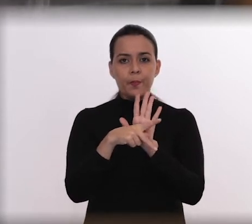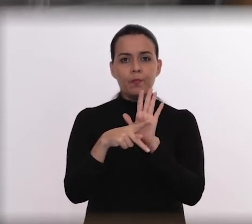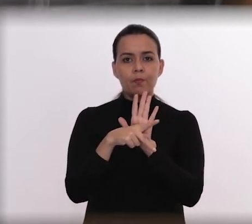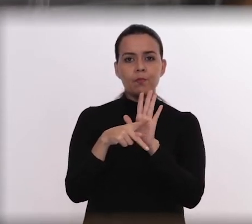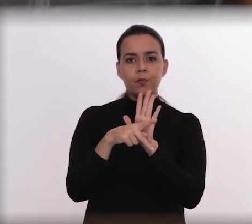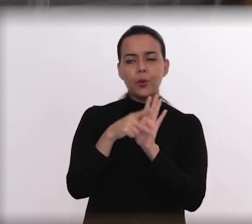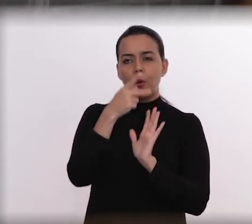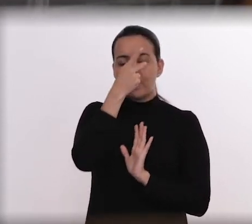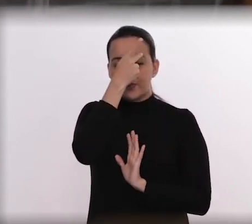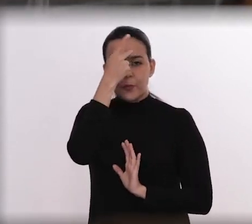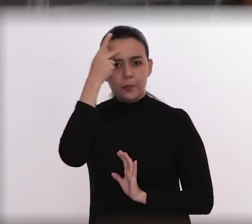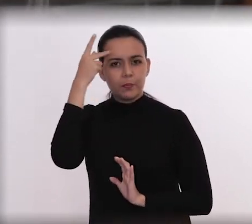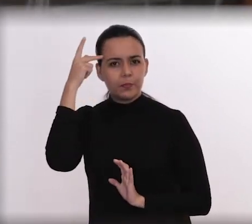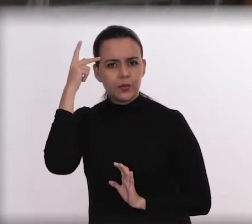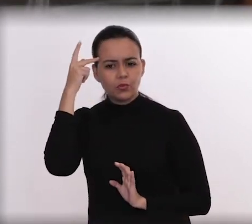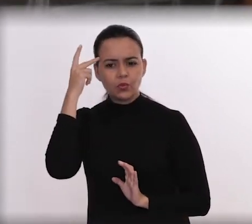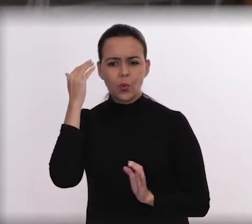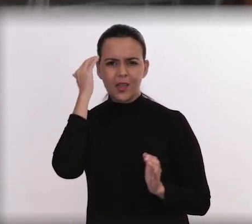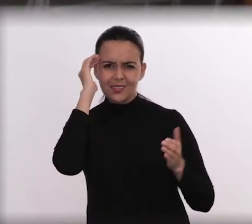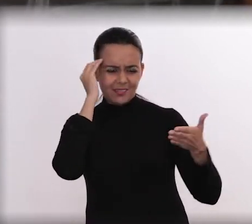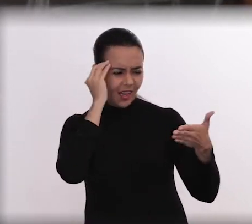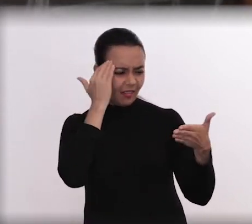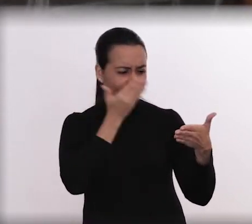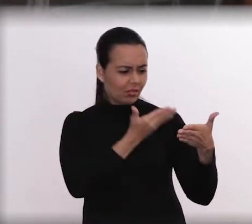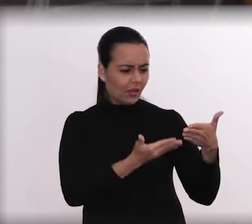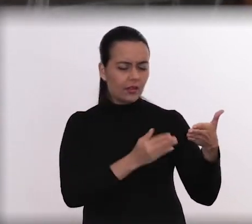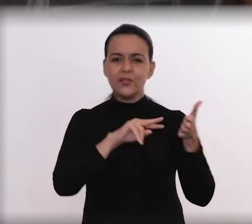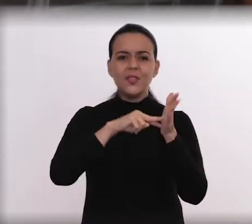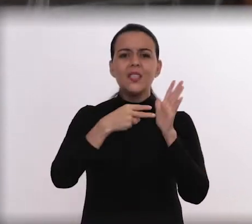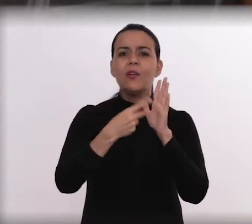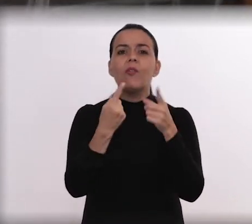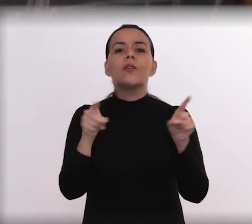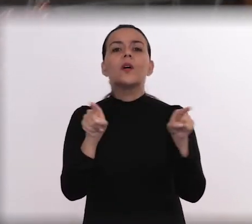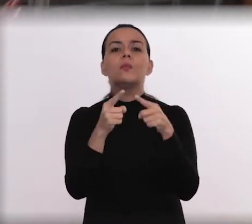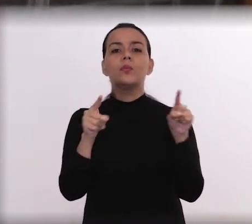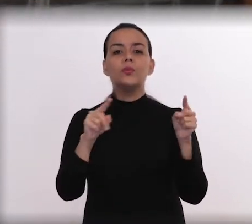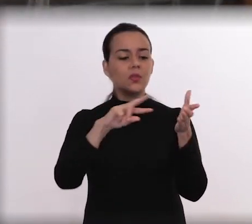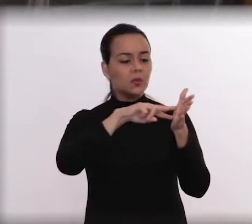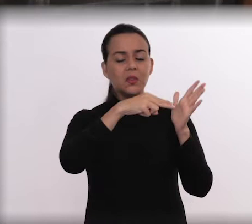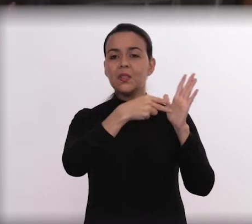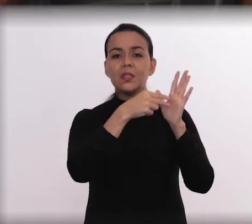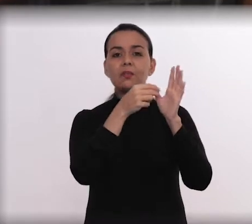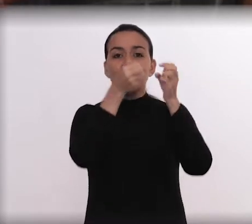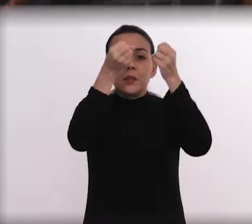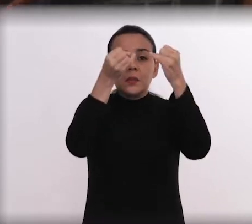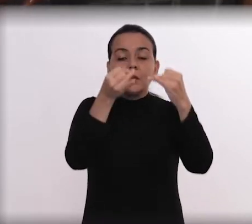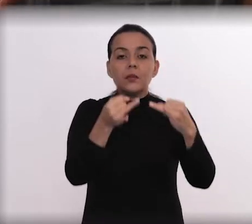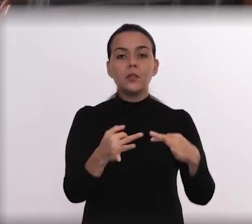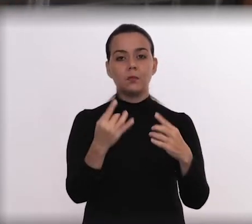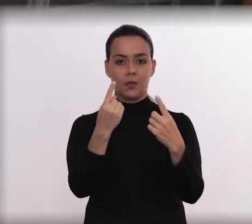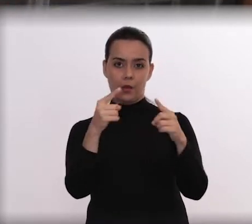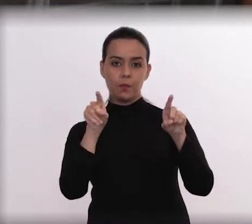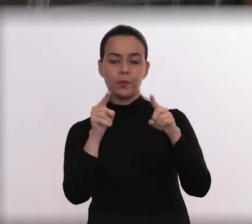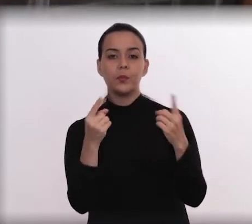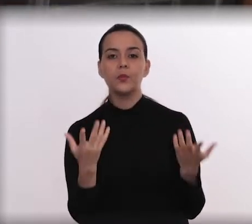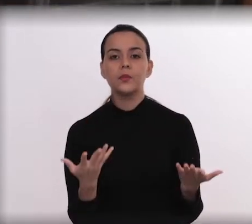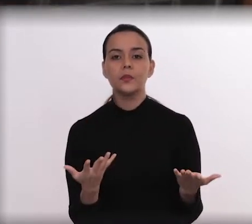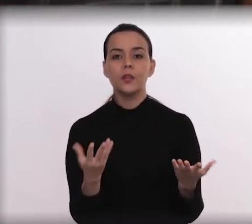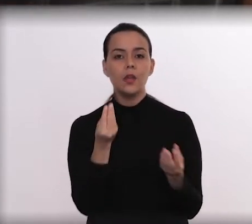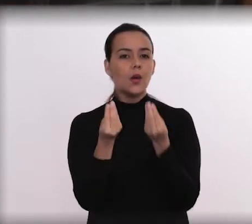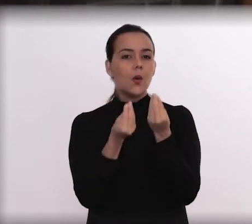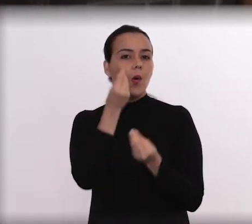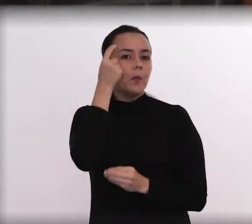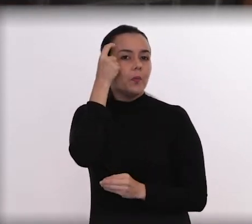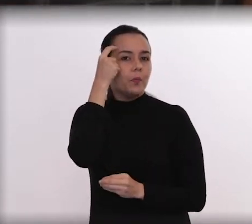pessoas são capazes de assimilar a beleza desse pensamento dele. De que forma